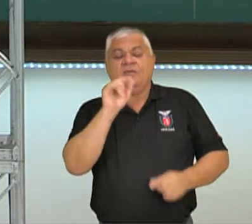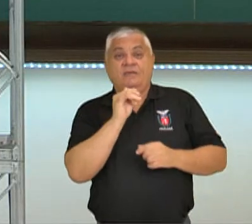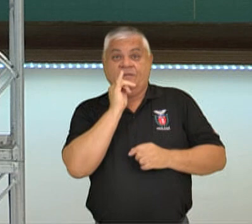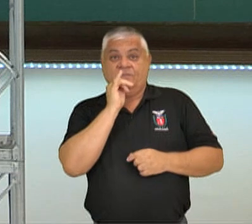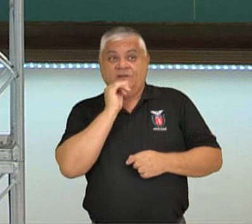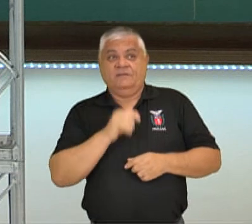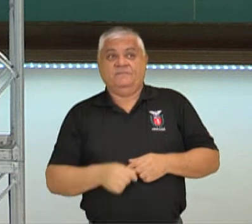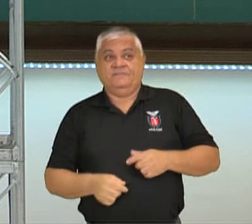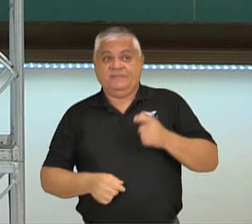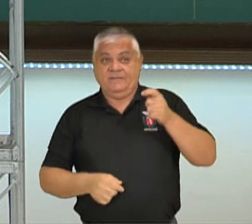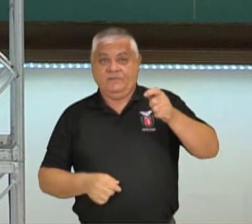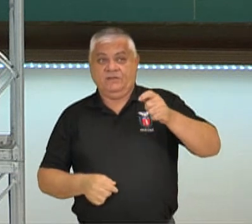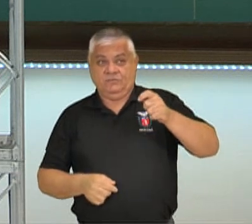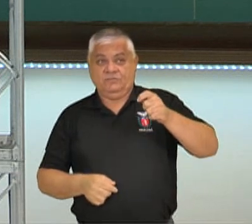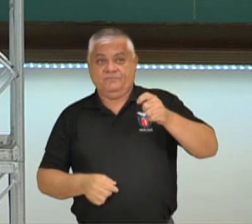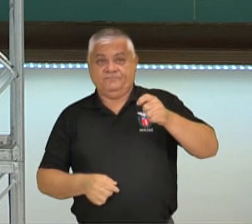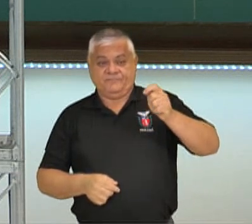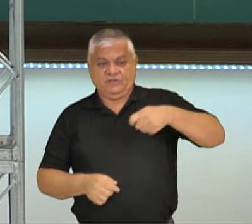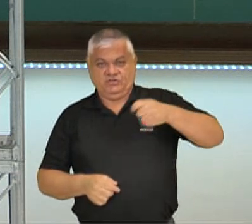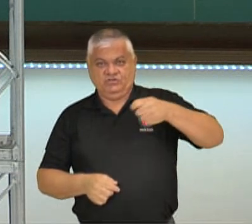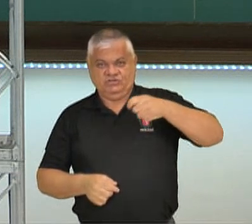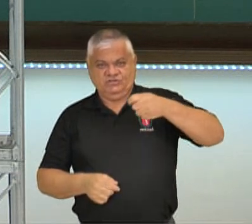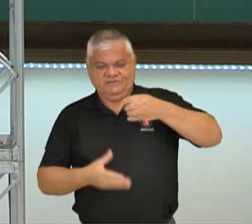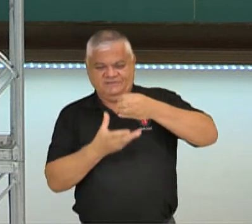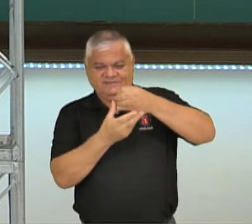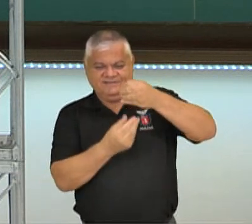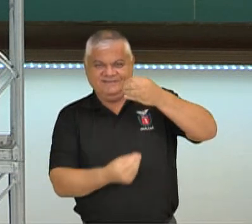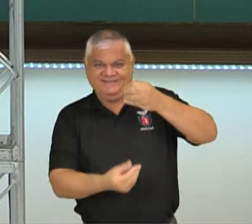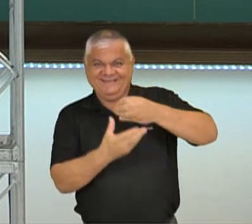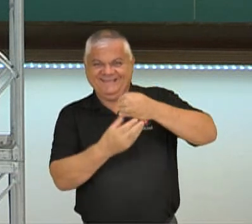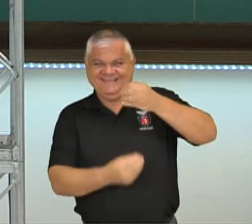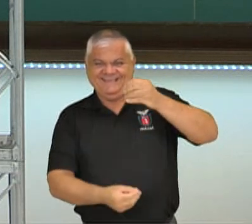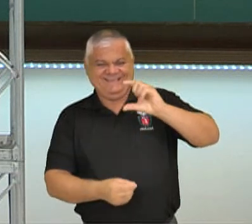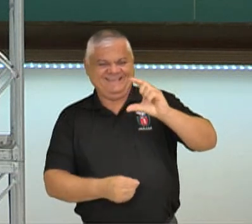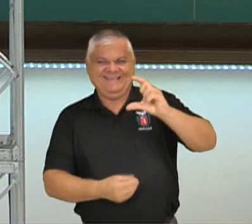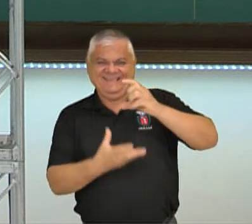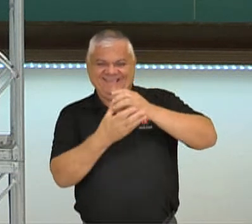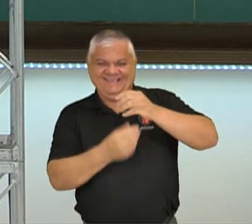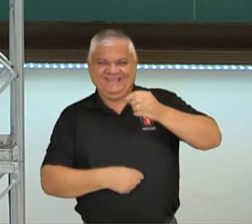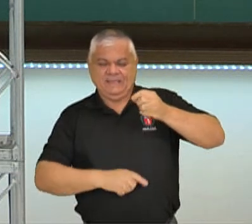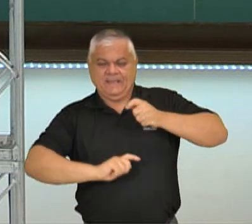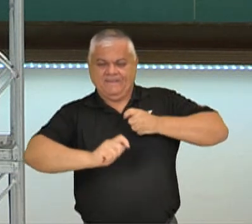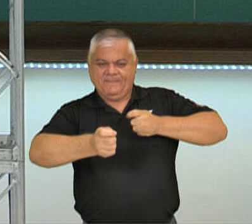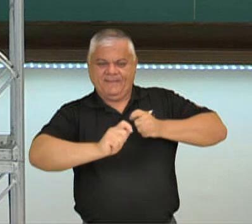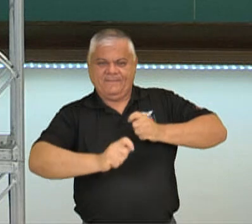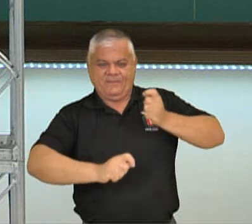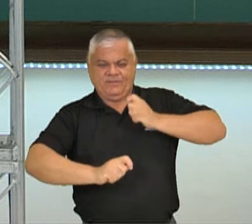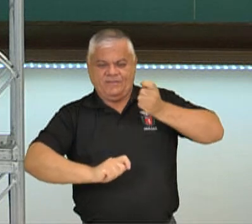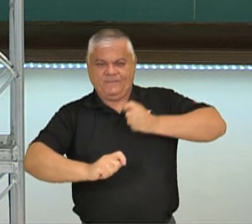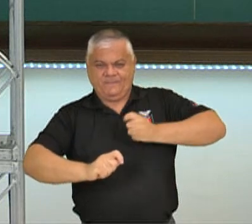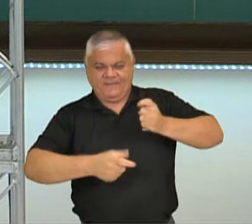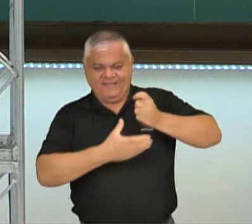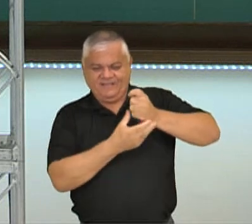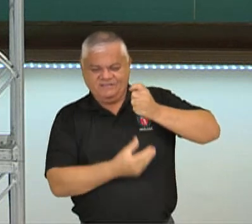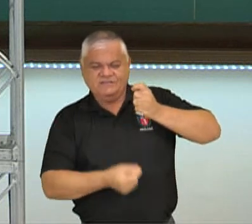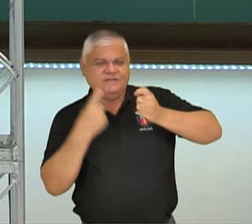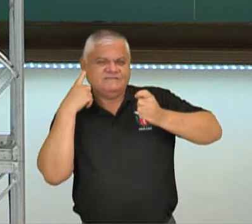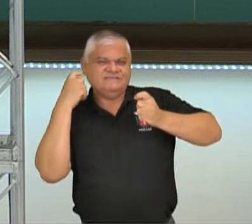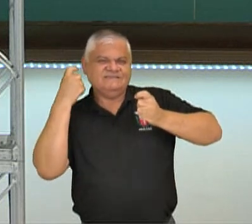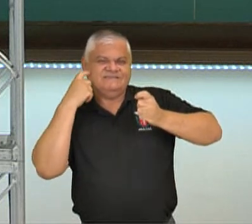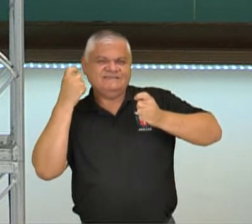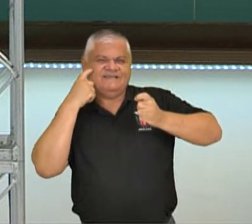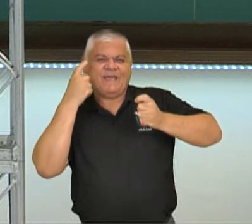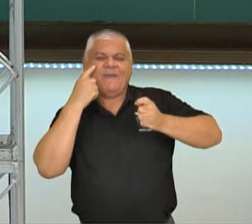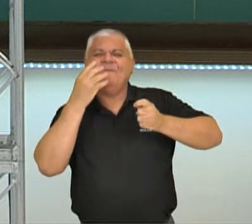na mão dos tocadores do berimbau junto com a baqueta. Então o cachixi acompanha